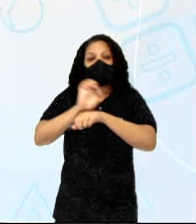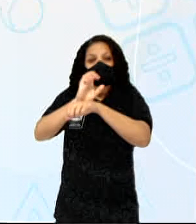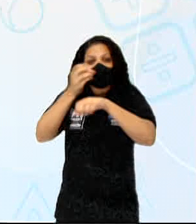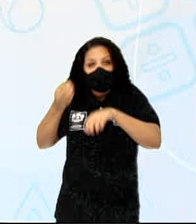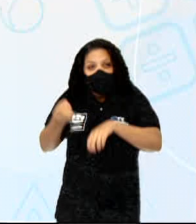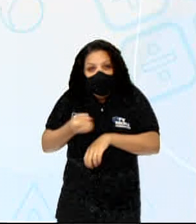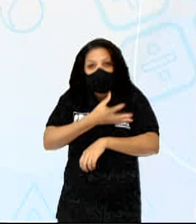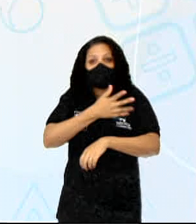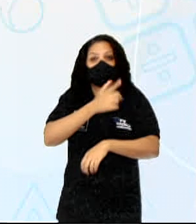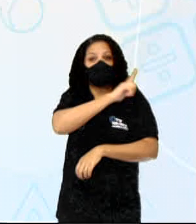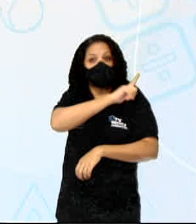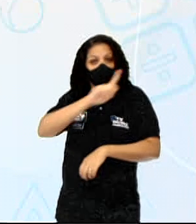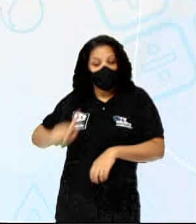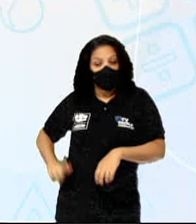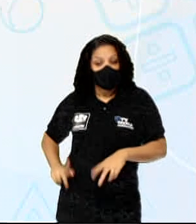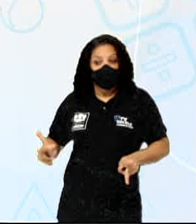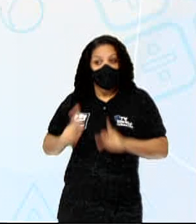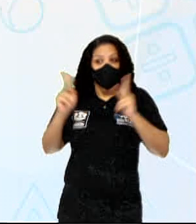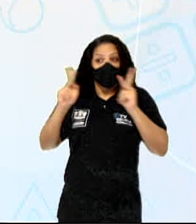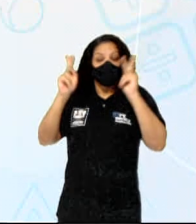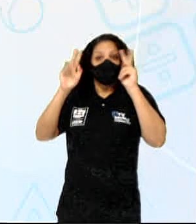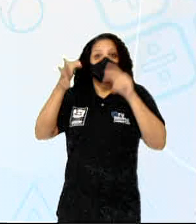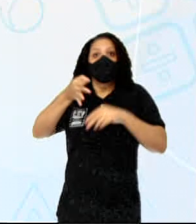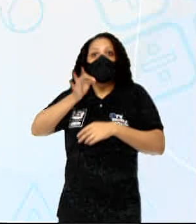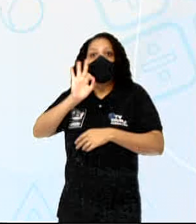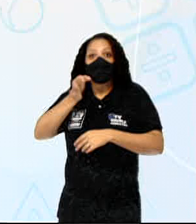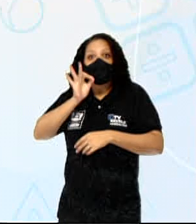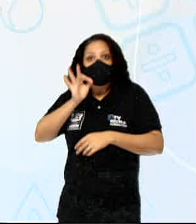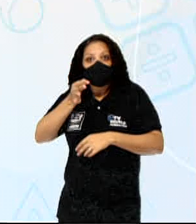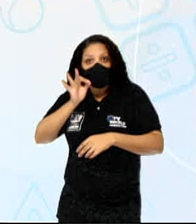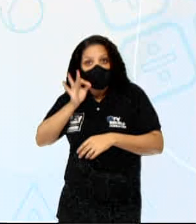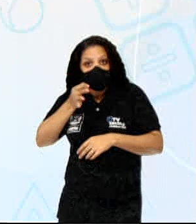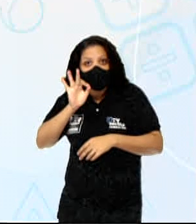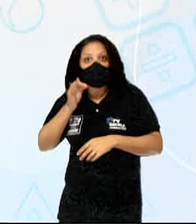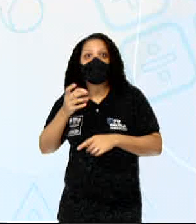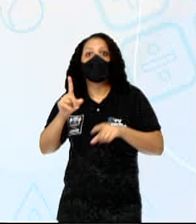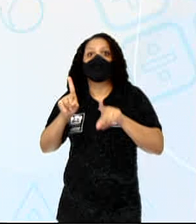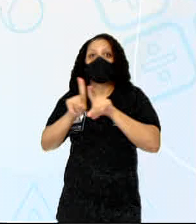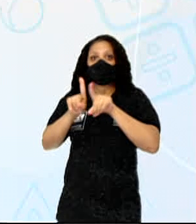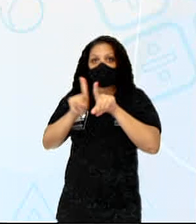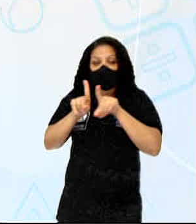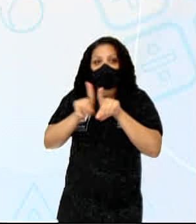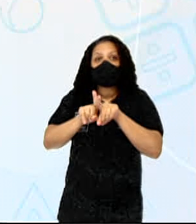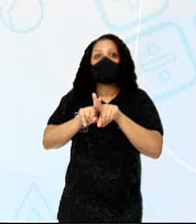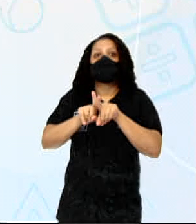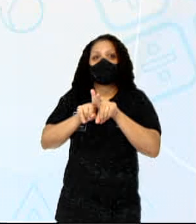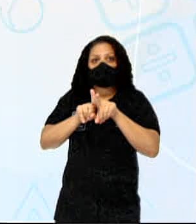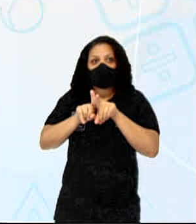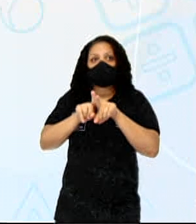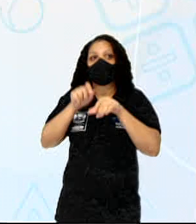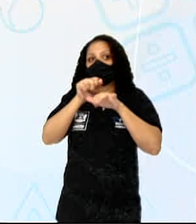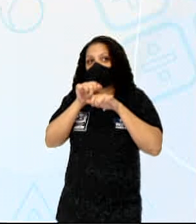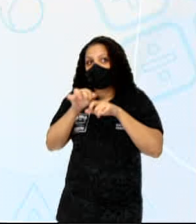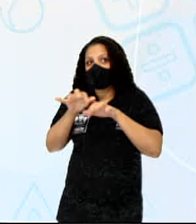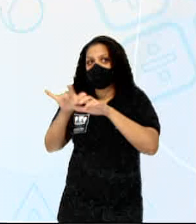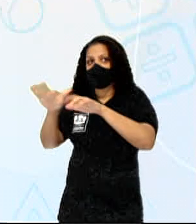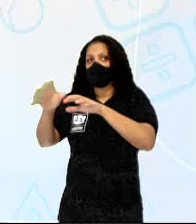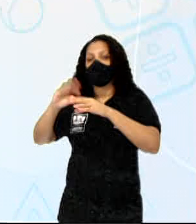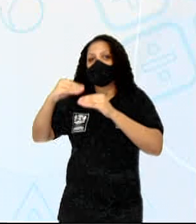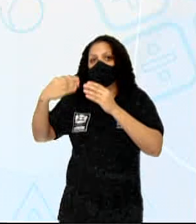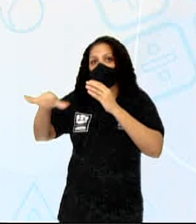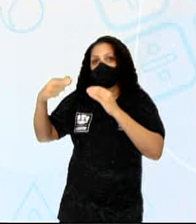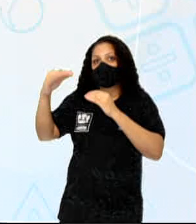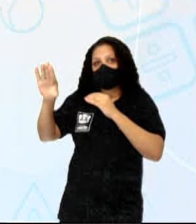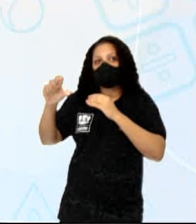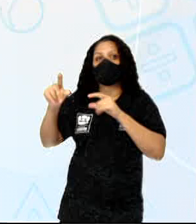manteve a política de valorização do café, com a queima dos excedentes e a fixação de taxas de exportação. Assim, ele ganhava o apoio